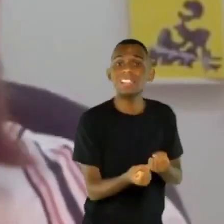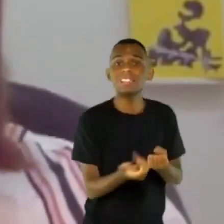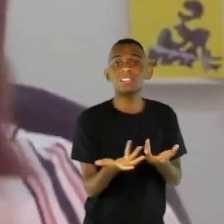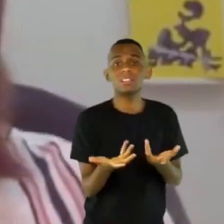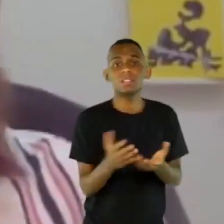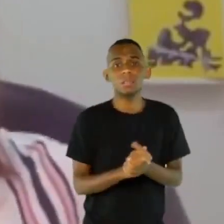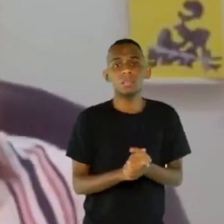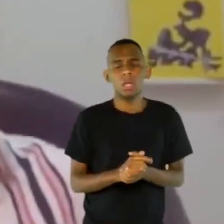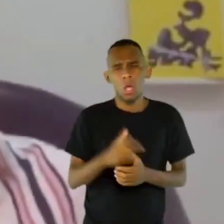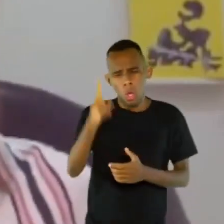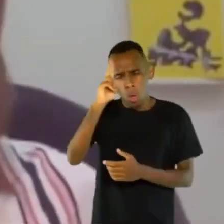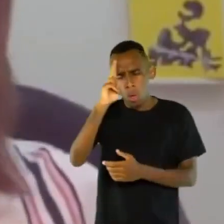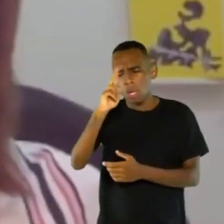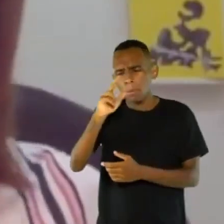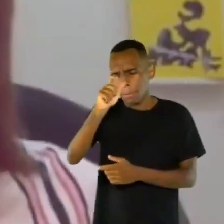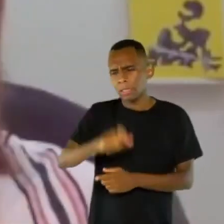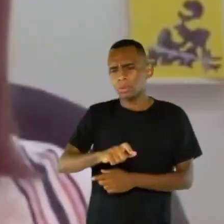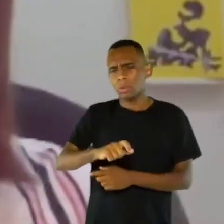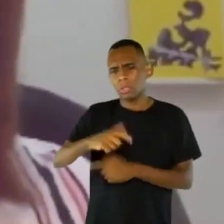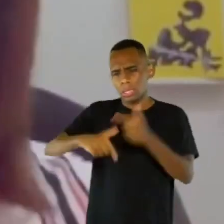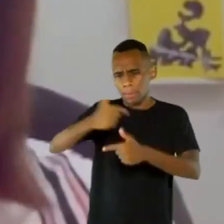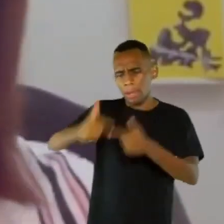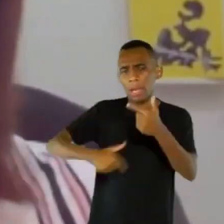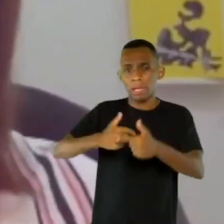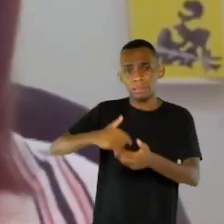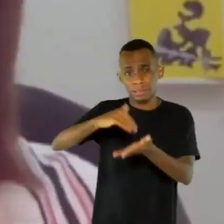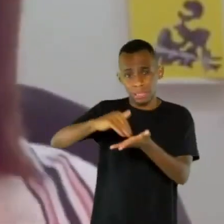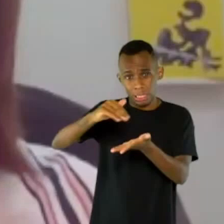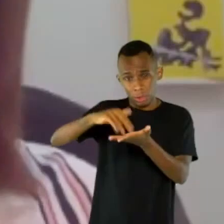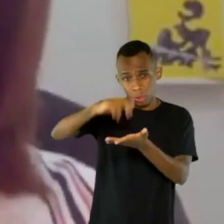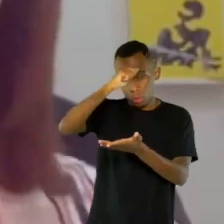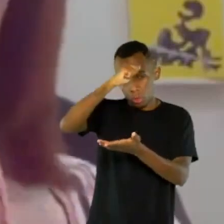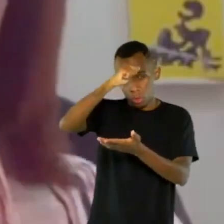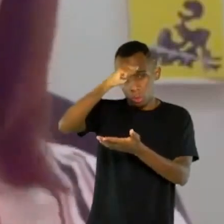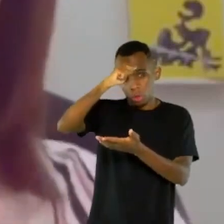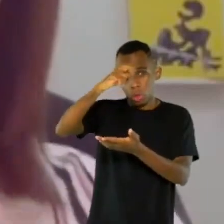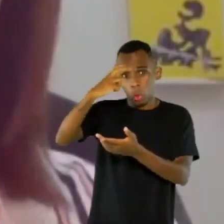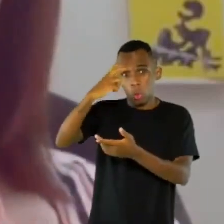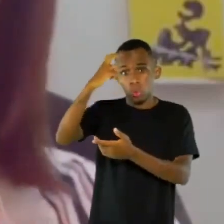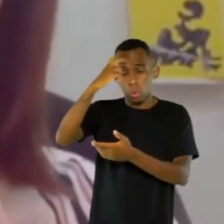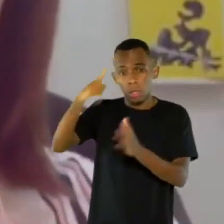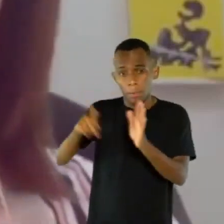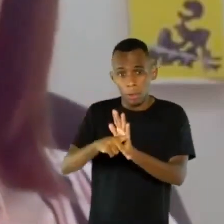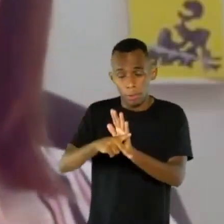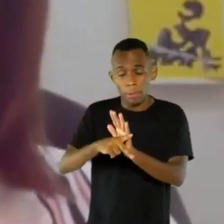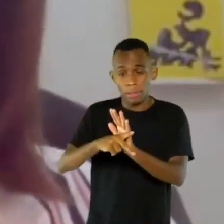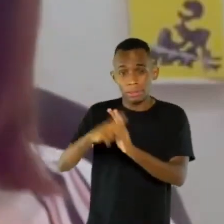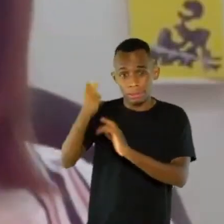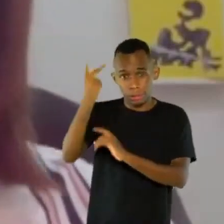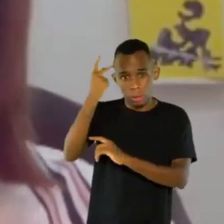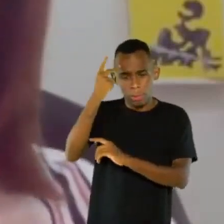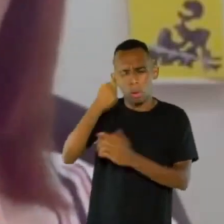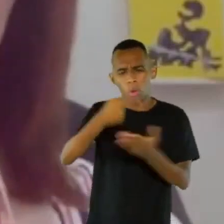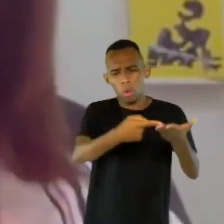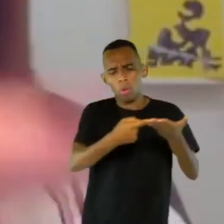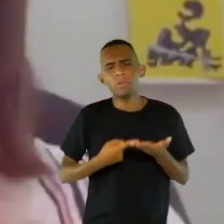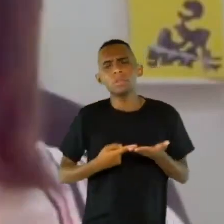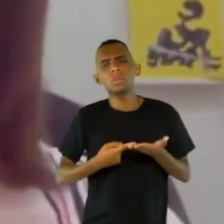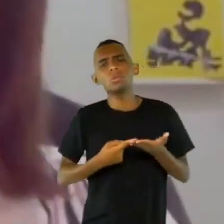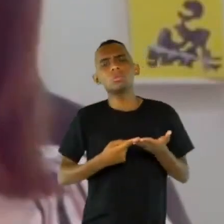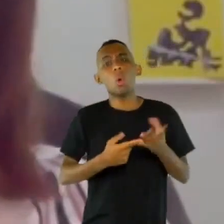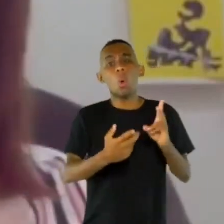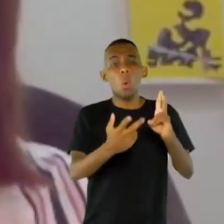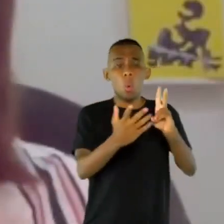Secretaria de Cultura de São Paulo, que me disse que uma vez ela convidou um cacique de uma uma aldeia indígena para